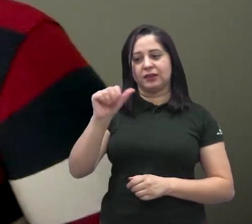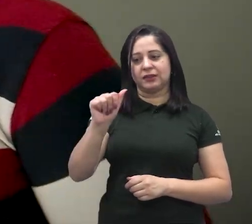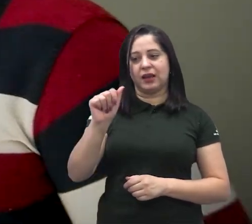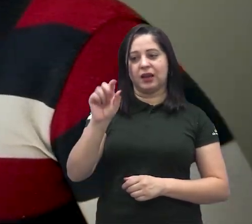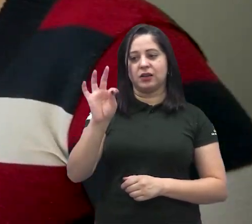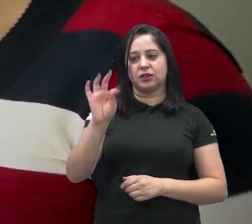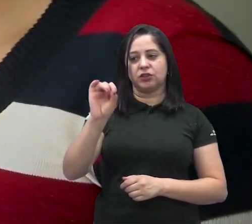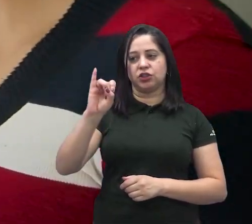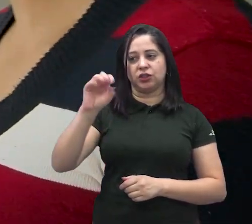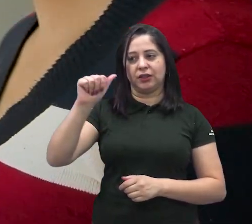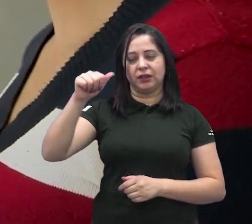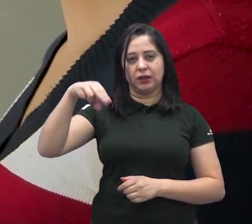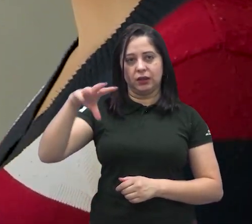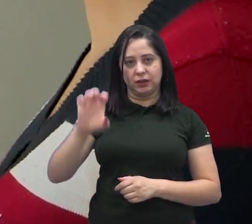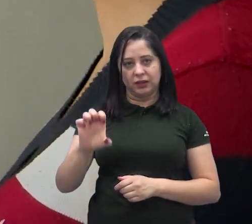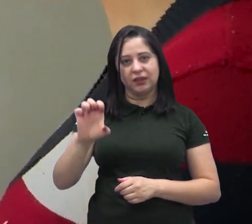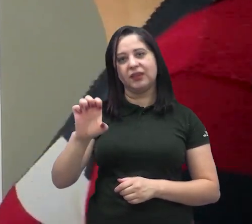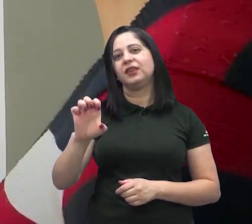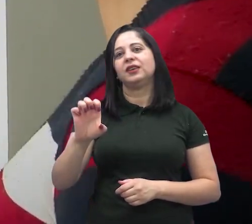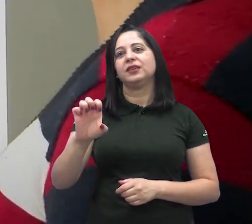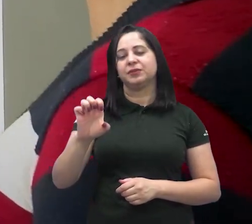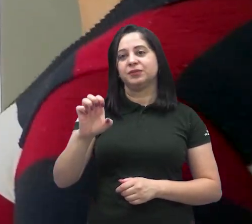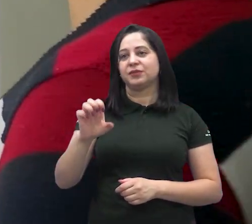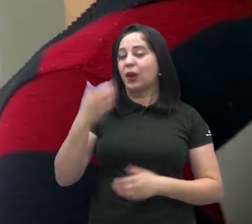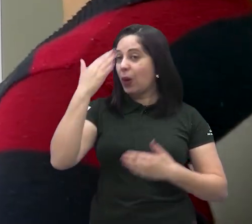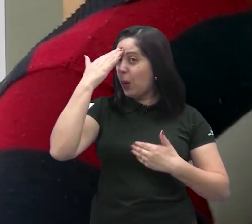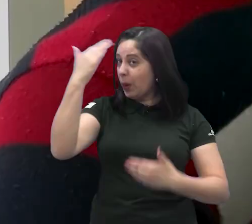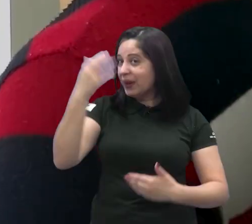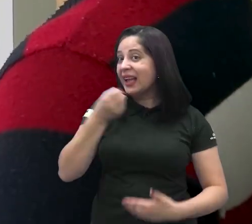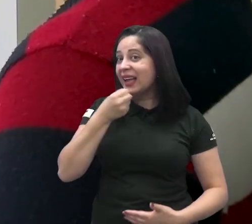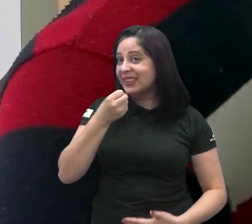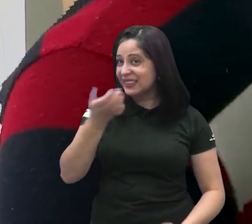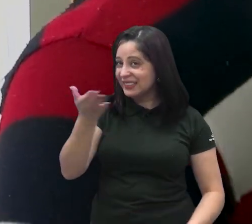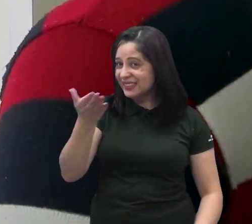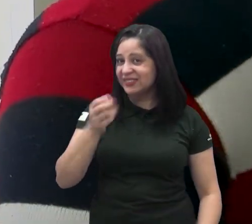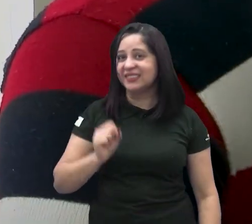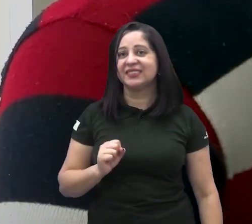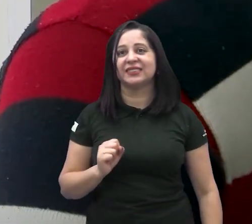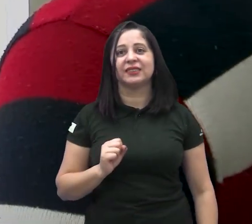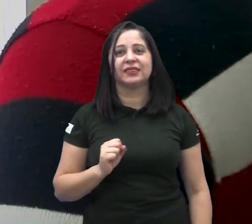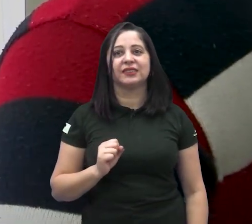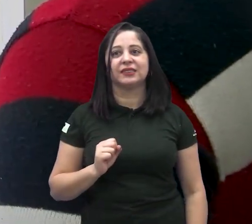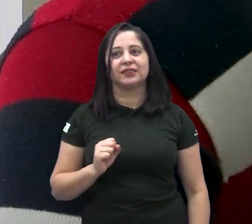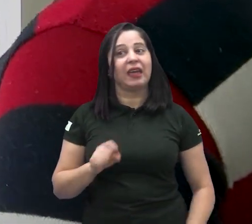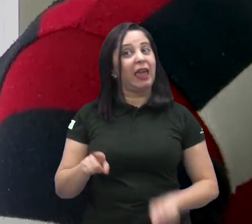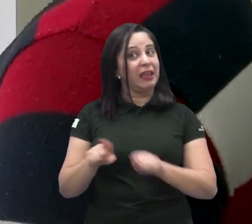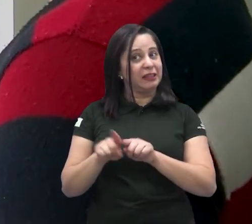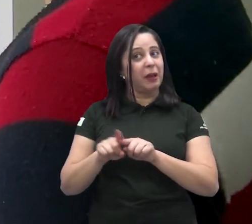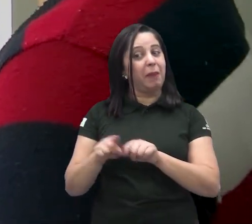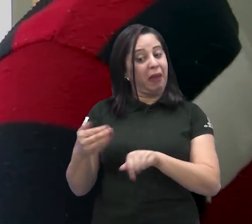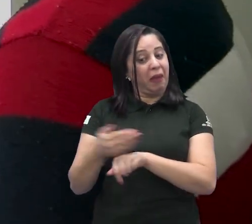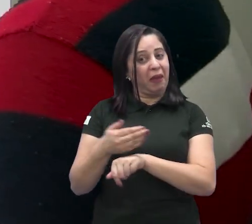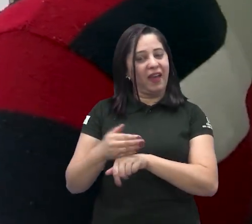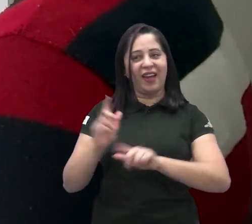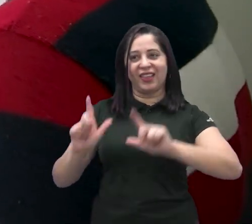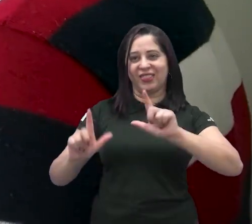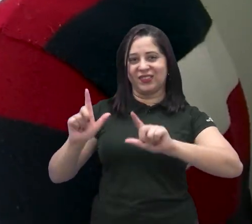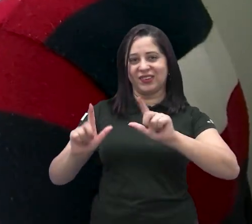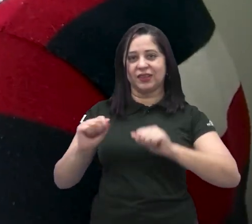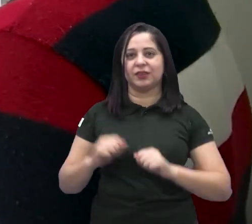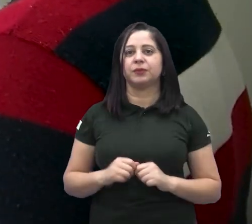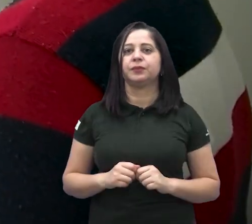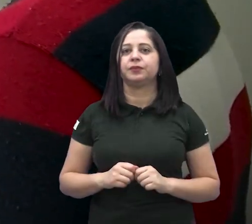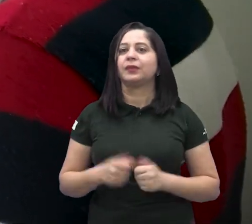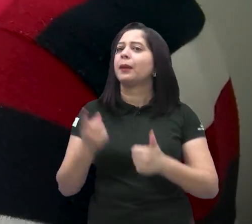Battagini. Ela vai receber a nossa equipe aqui no consultório dela. Muito obrigada, viu, doutora, por receber a nossa equipe, por participar do De Bem com você, o programa.